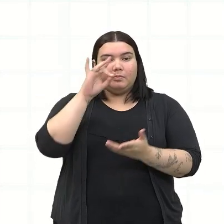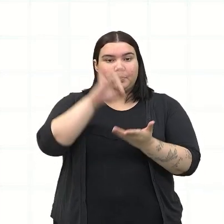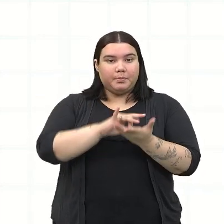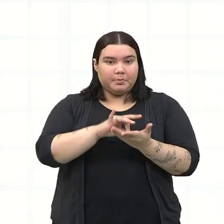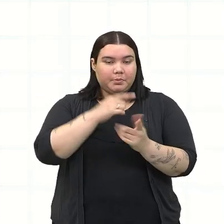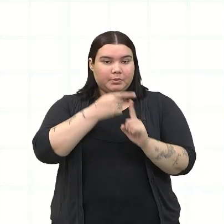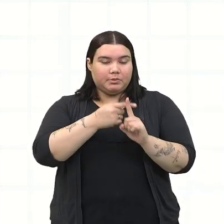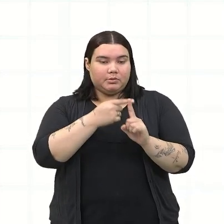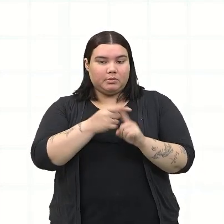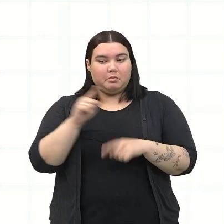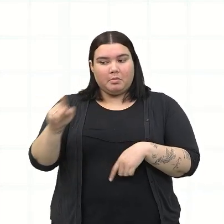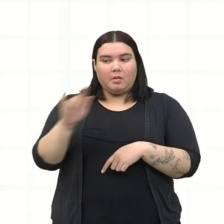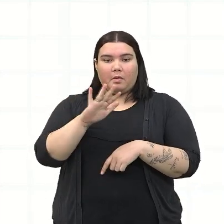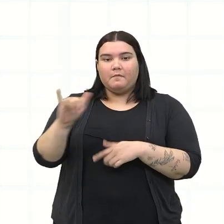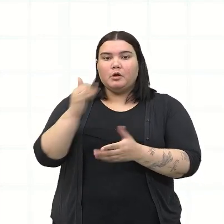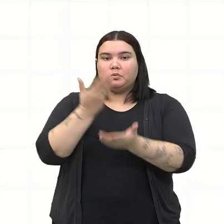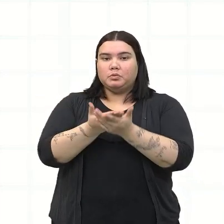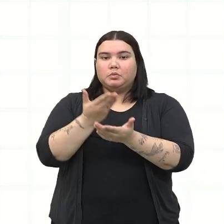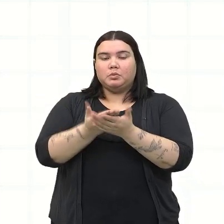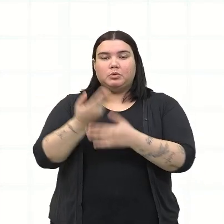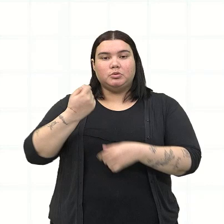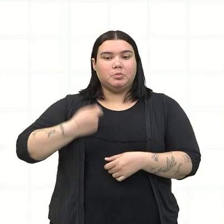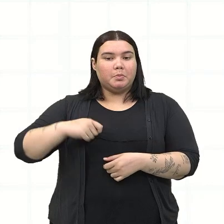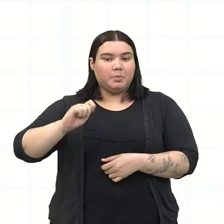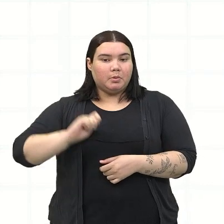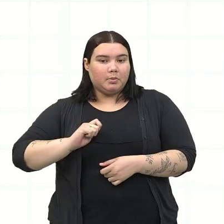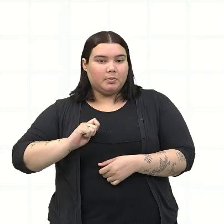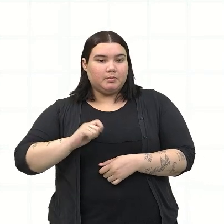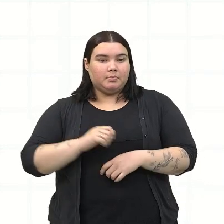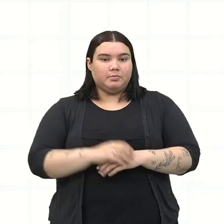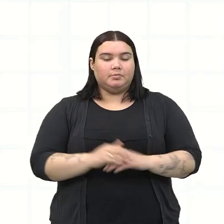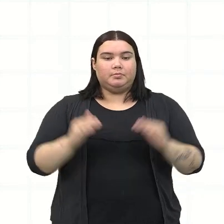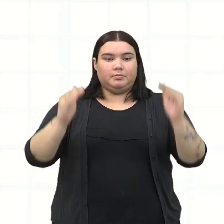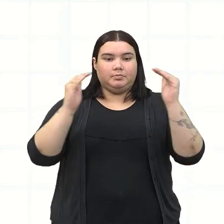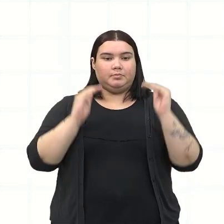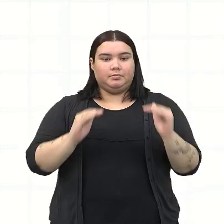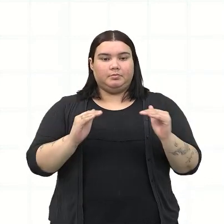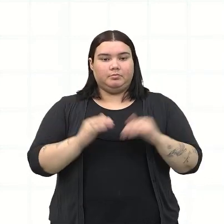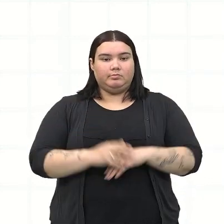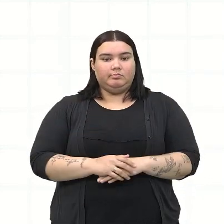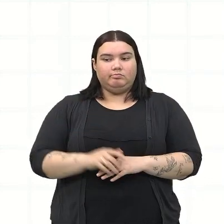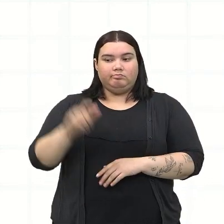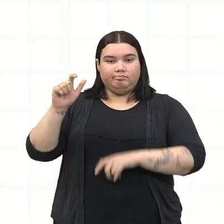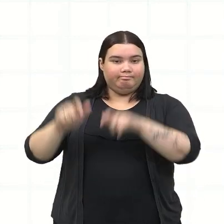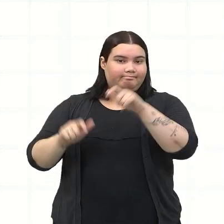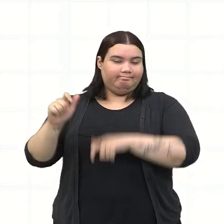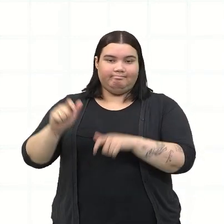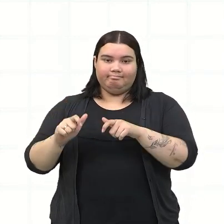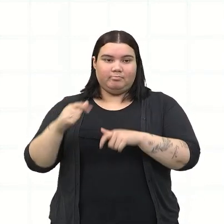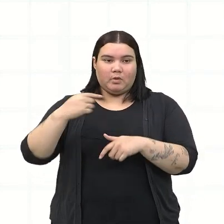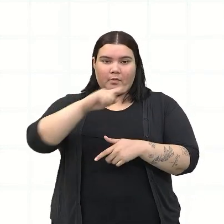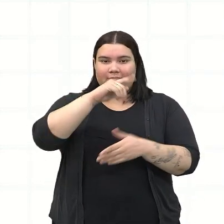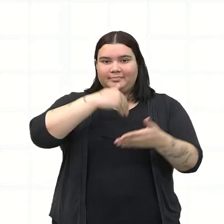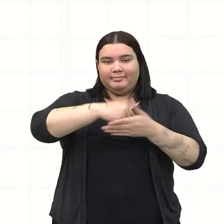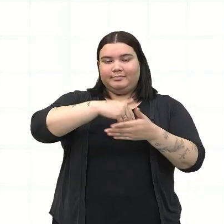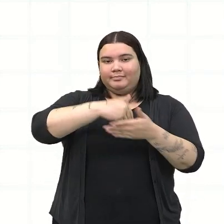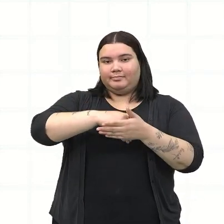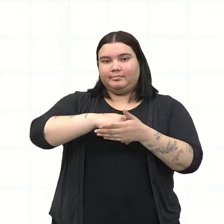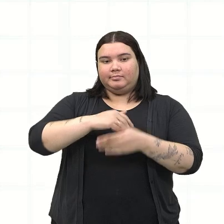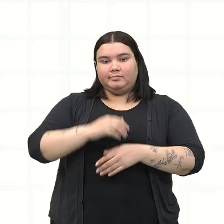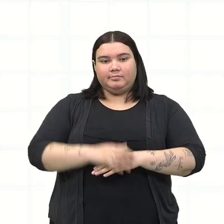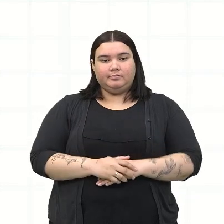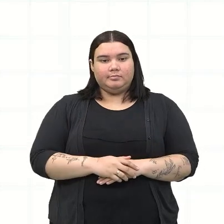né? Ela estudará espanhol. They won't play soccer. Eles não vão jogar